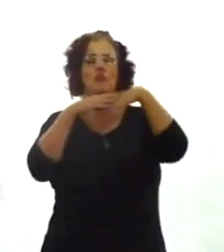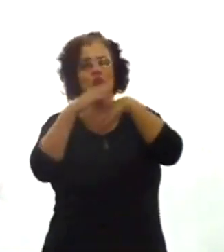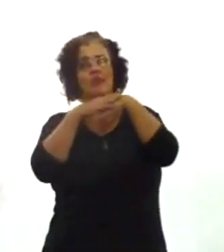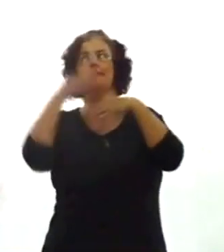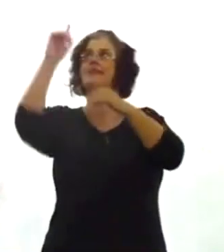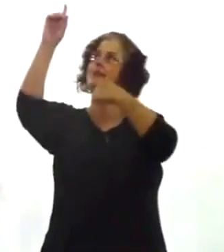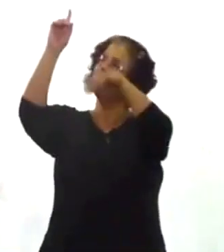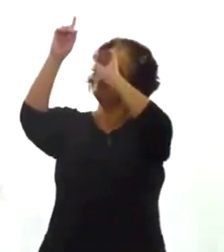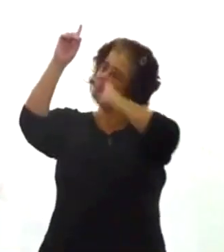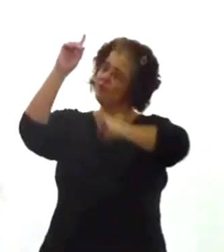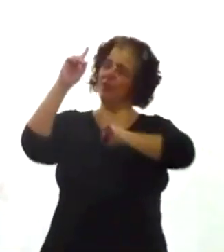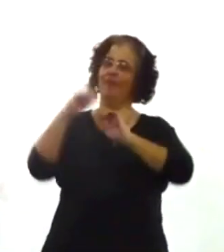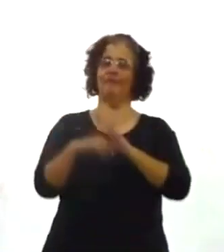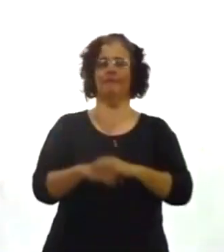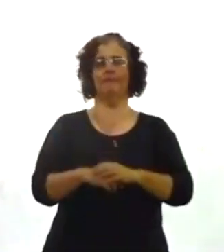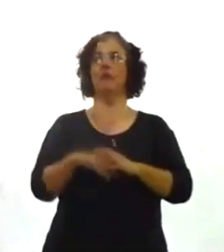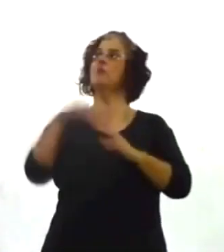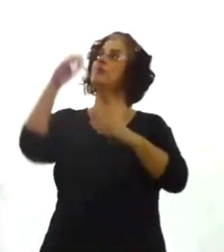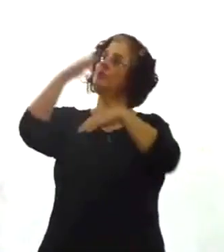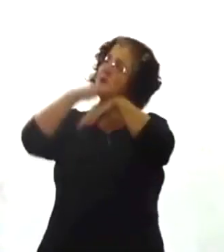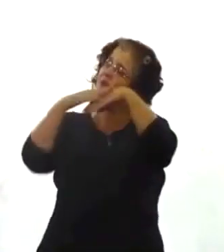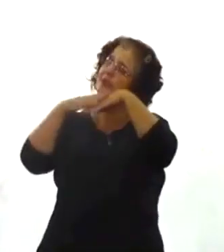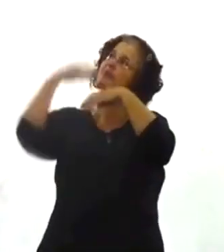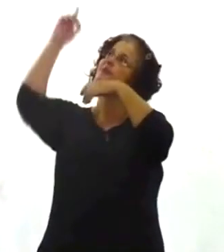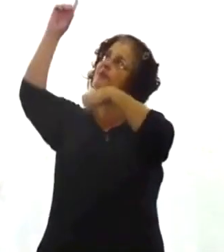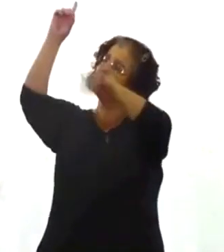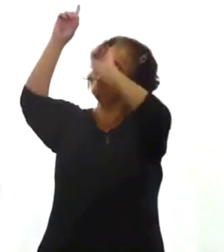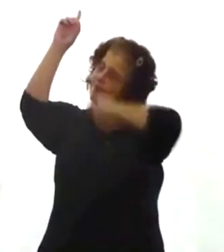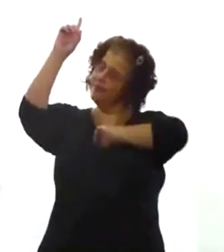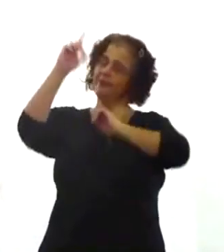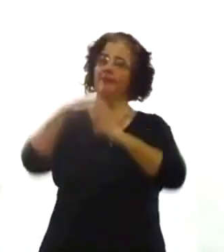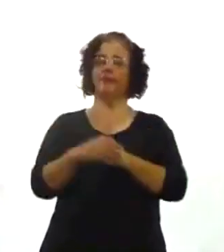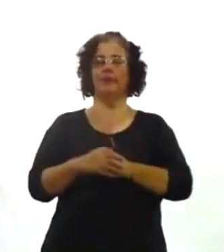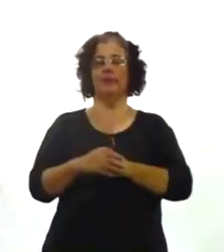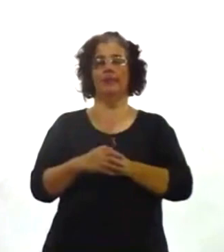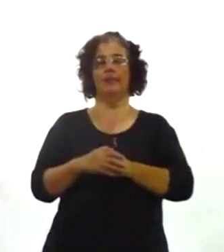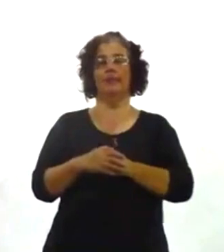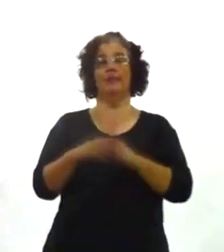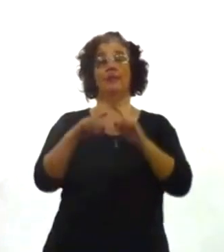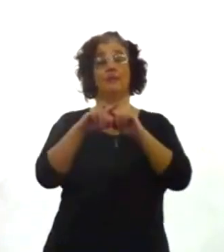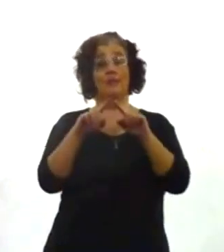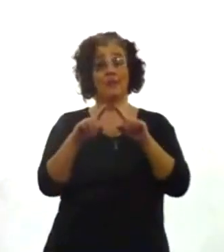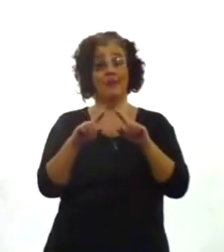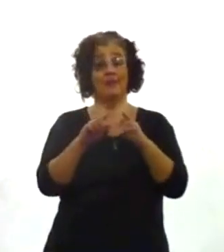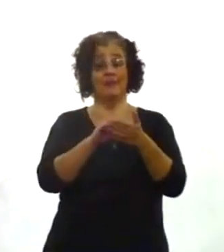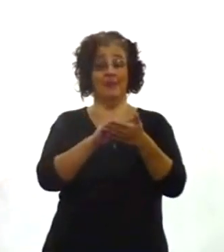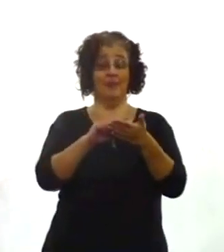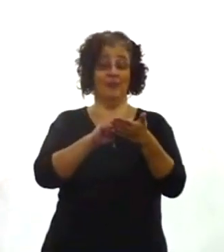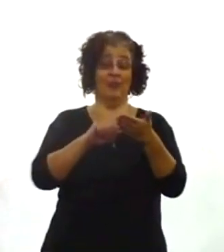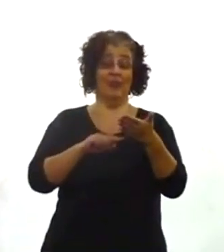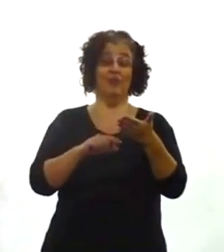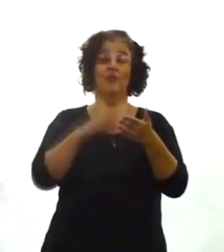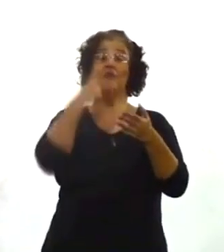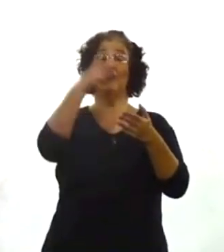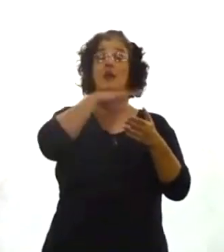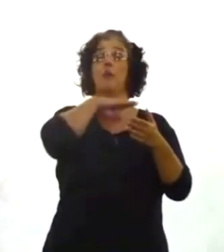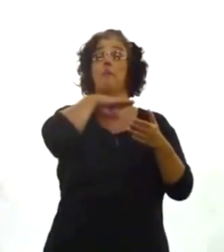a consolação que Deus nos dá, a consolação que Deus nos dá. Mas esse texto também fala de morte,